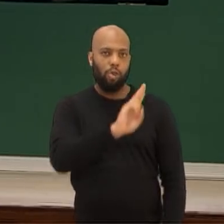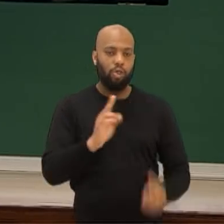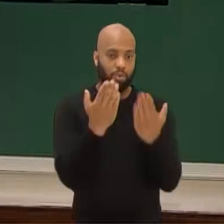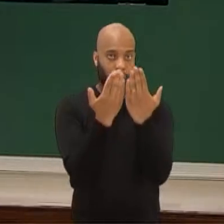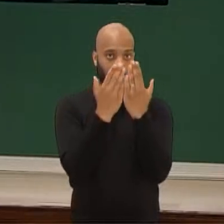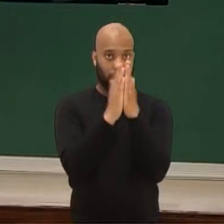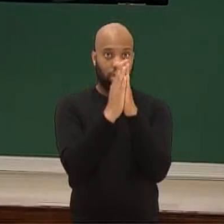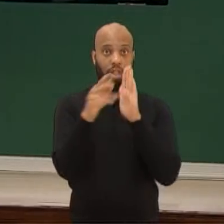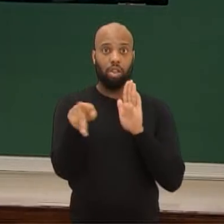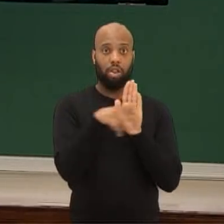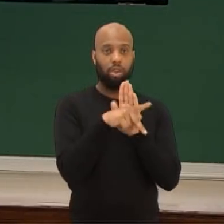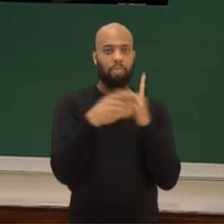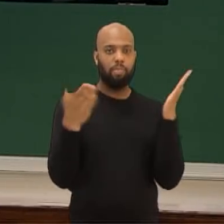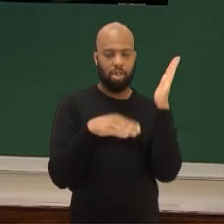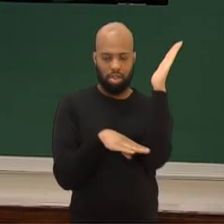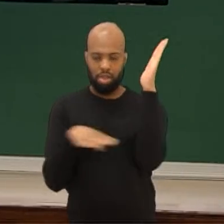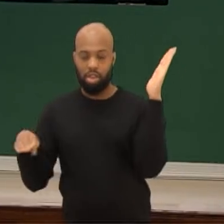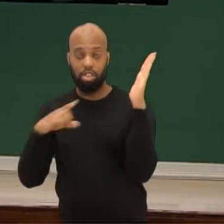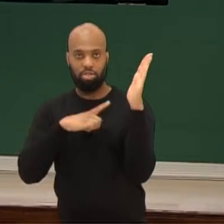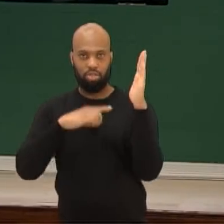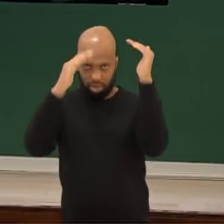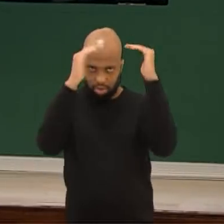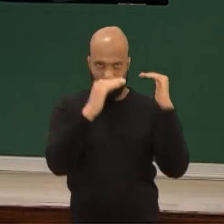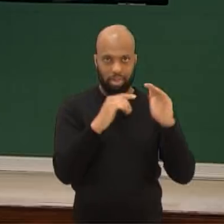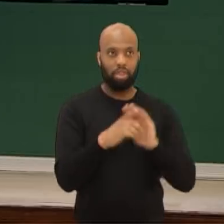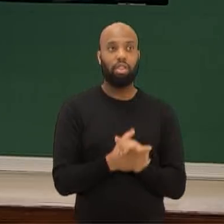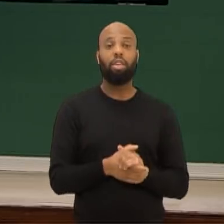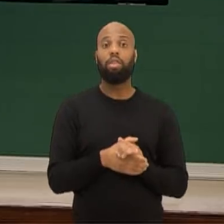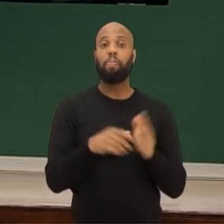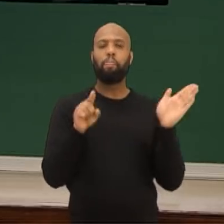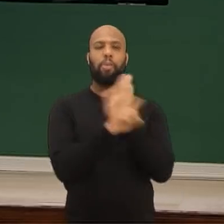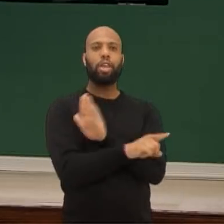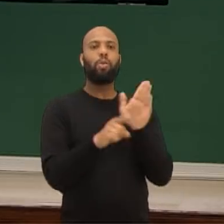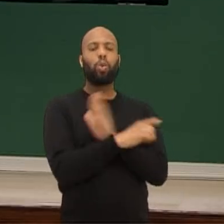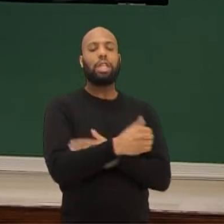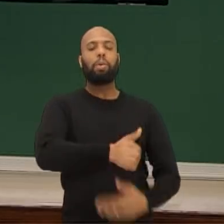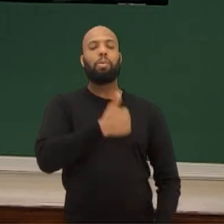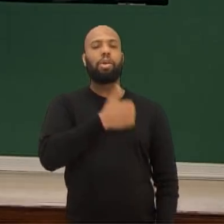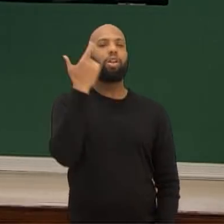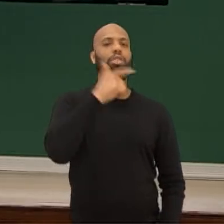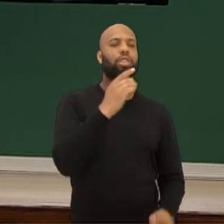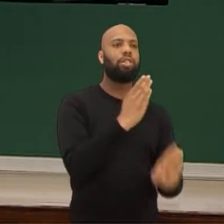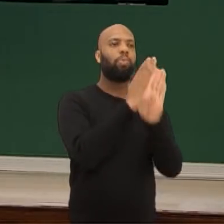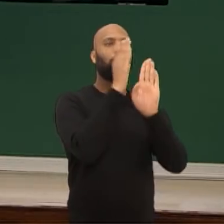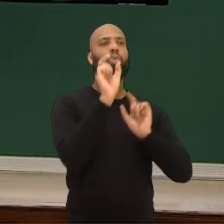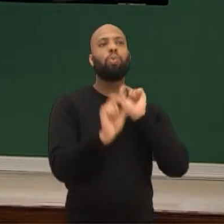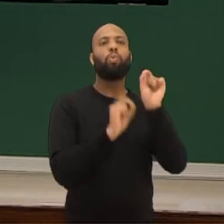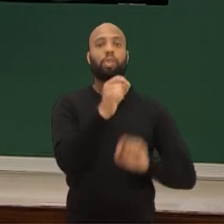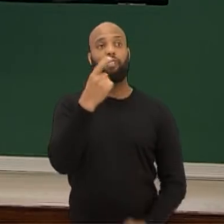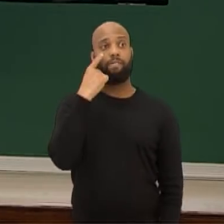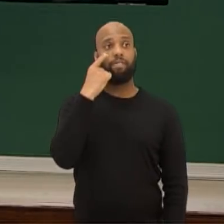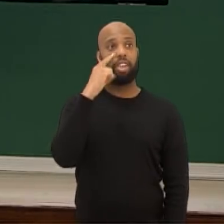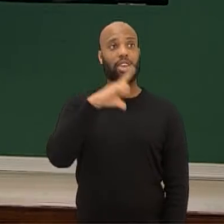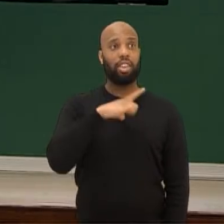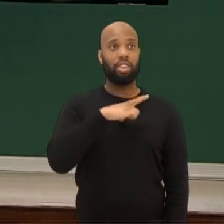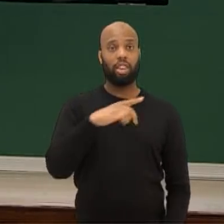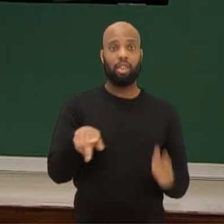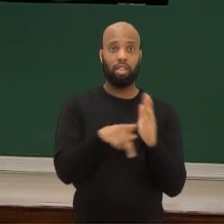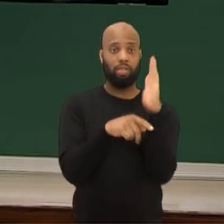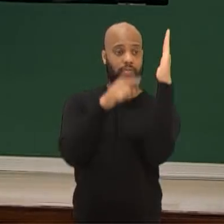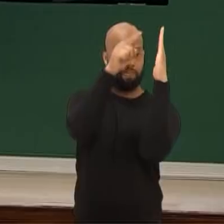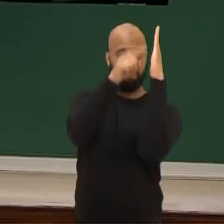aplicada no plano cartesiano ao lado? Então, a primeira parte da pergunta, a gente já consegue identificar. Veja que nós temos aqui o eixo